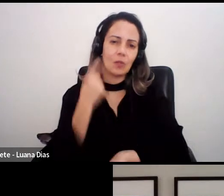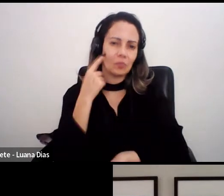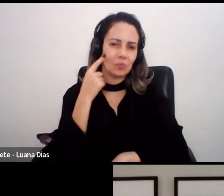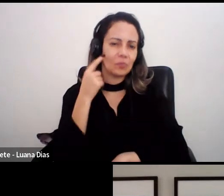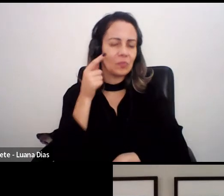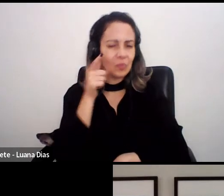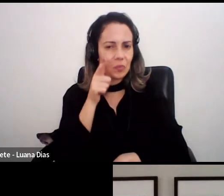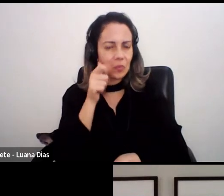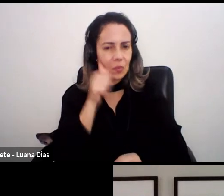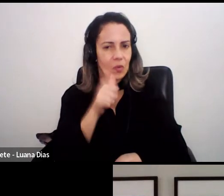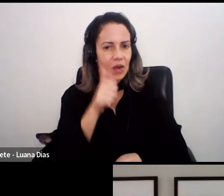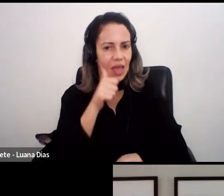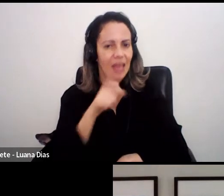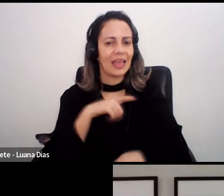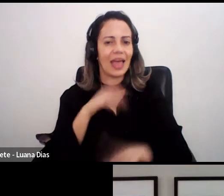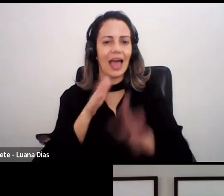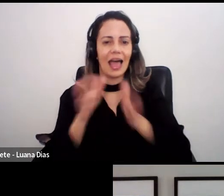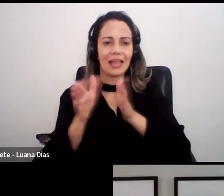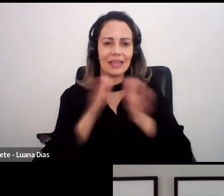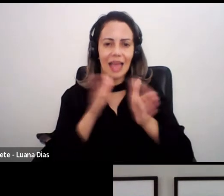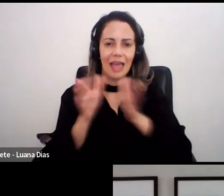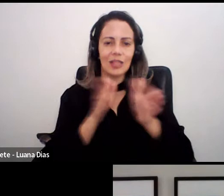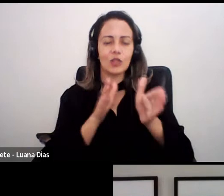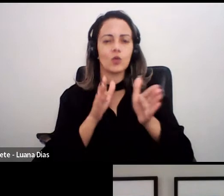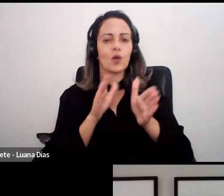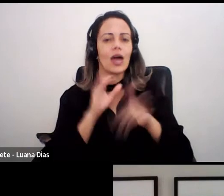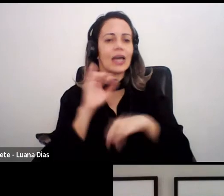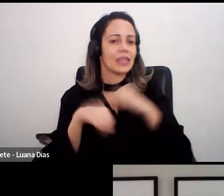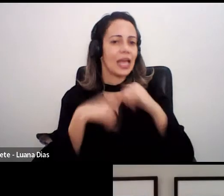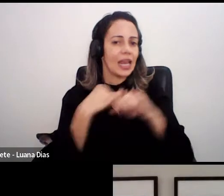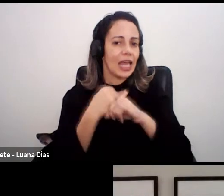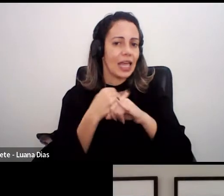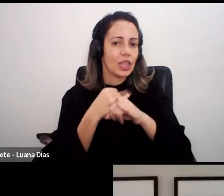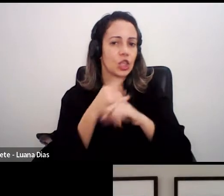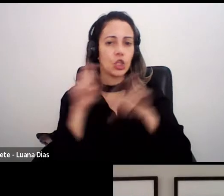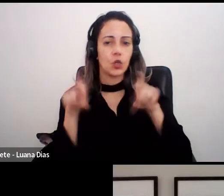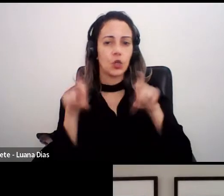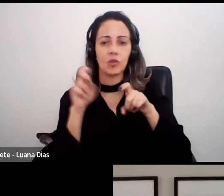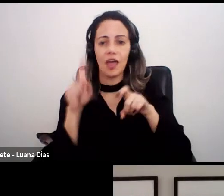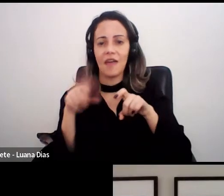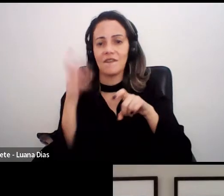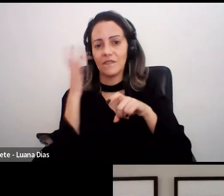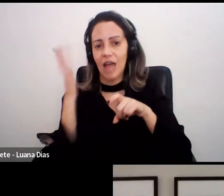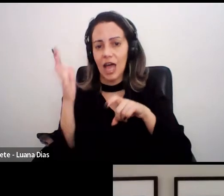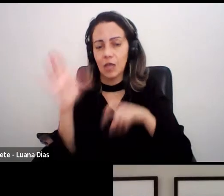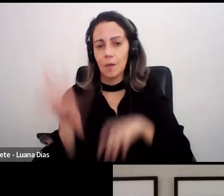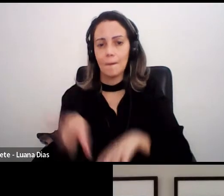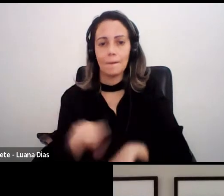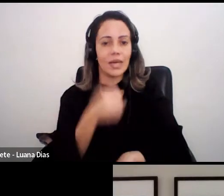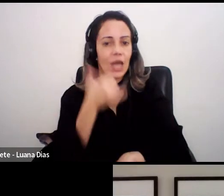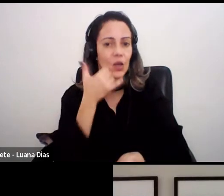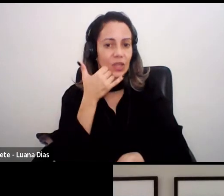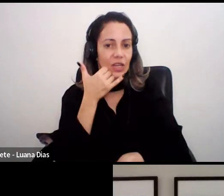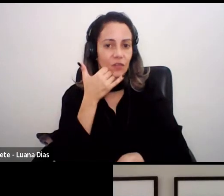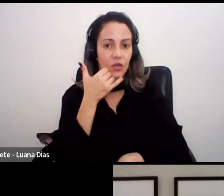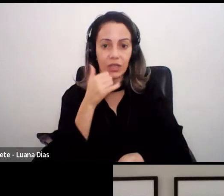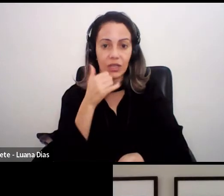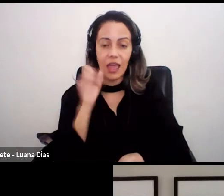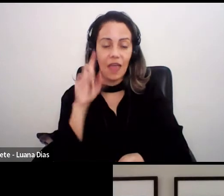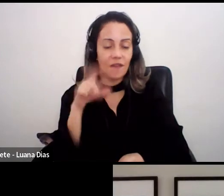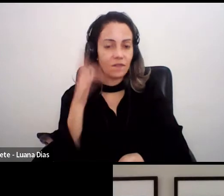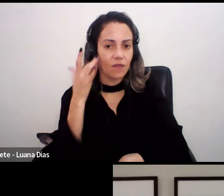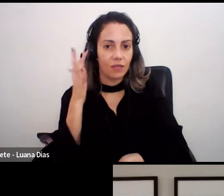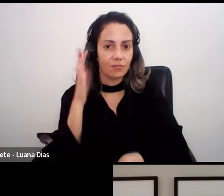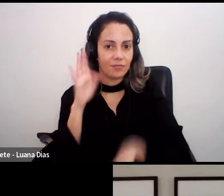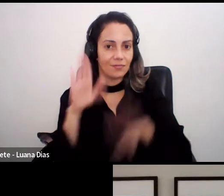internet, que o computador para elas é fácil, que acessar um telefone celular é muito fácil, quando, na verdade, não é